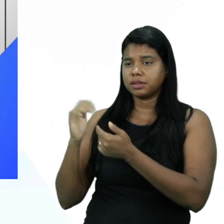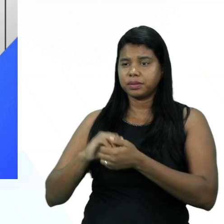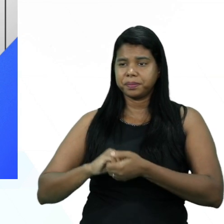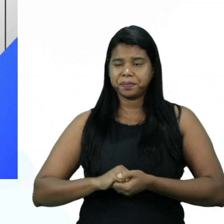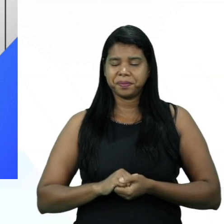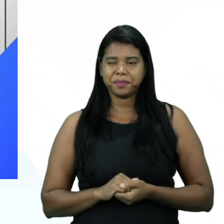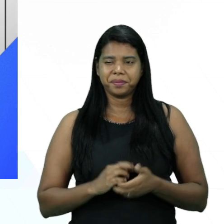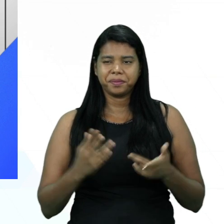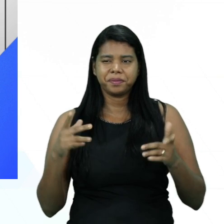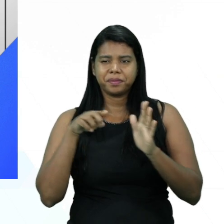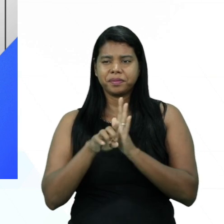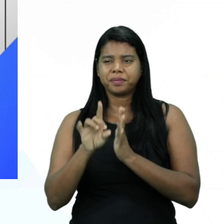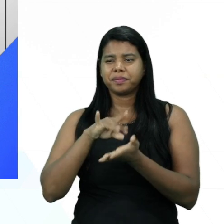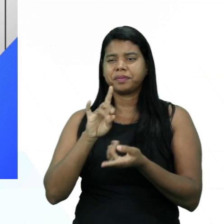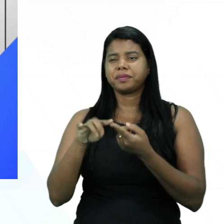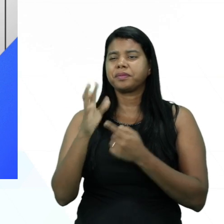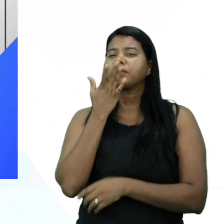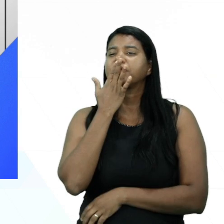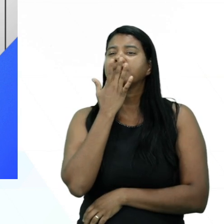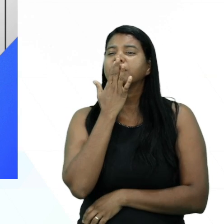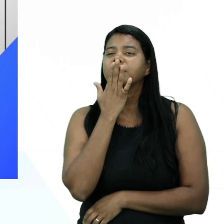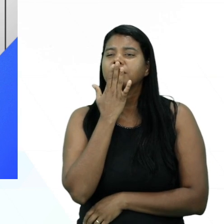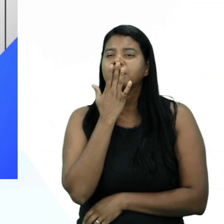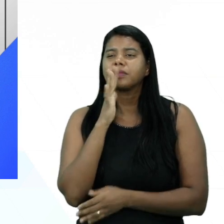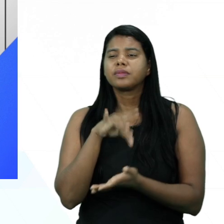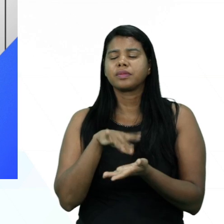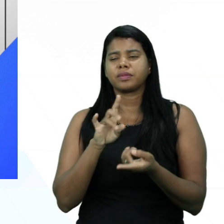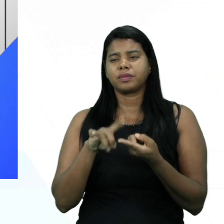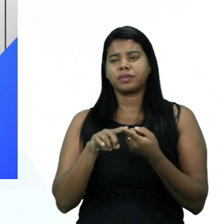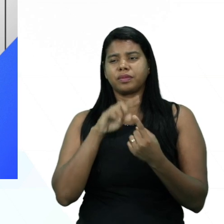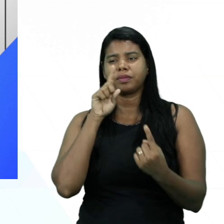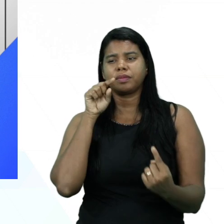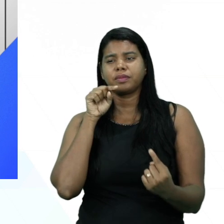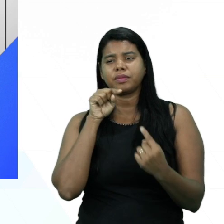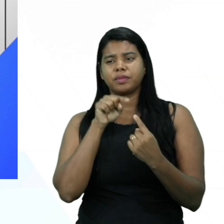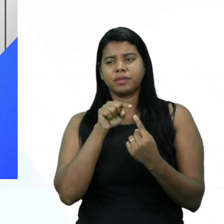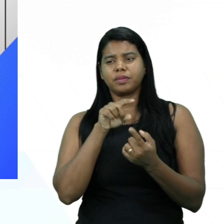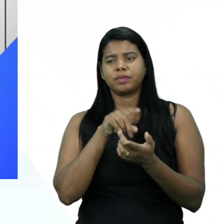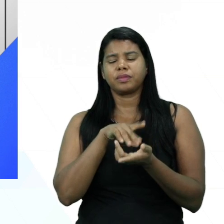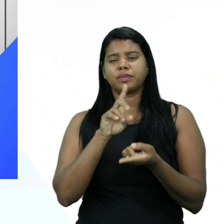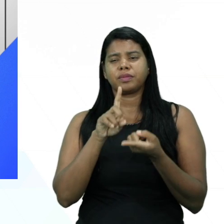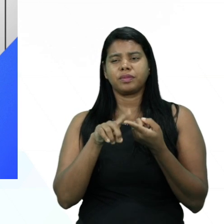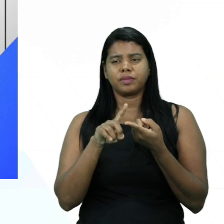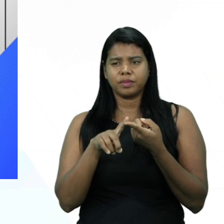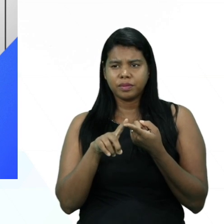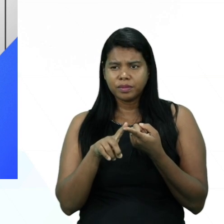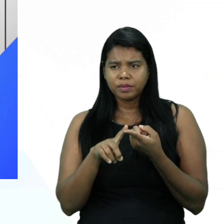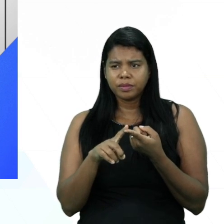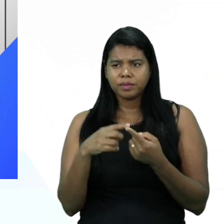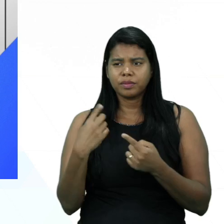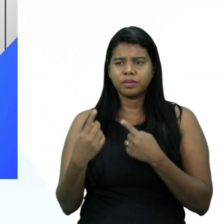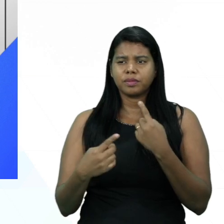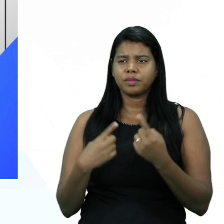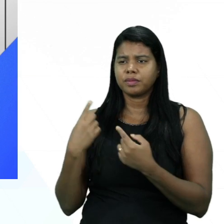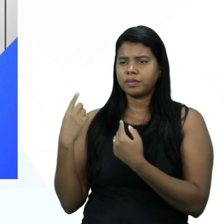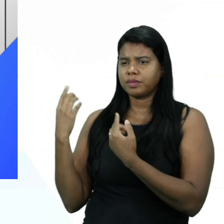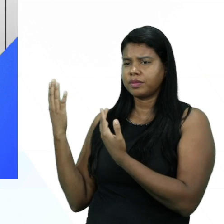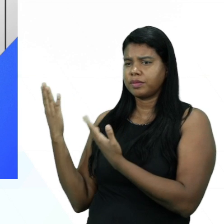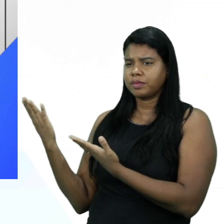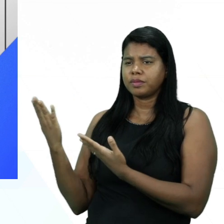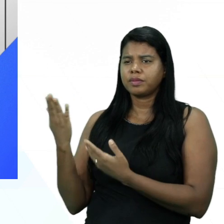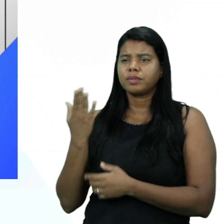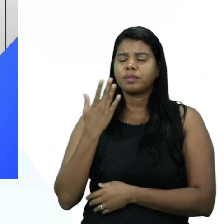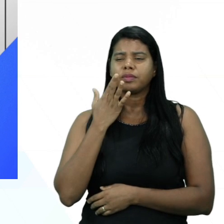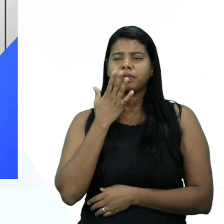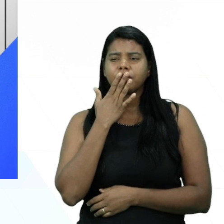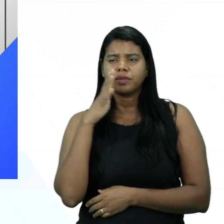Outra questão são as cores. A cor dos objetos na composição também afeta o peso uns dos outros. As cores quentes pesam